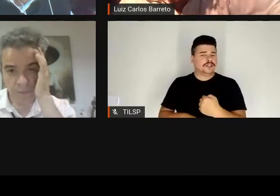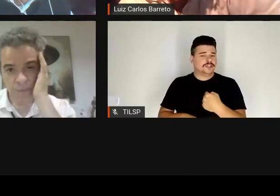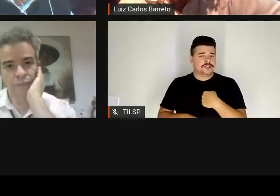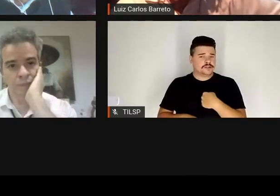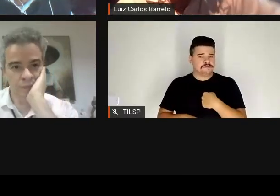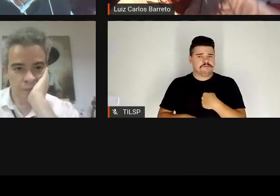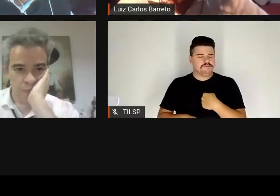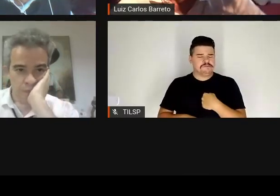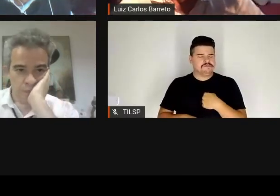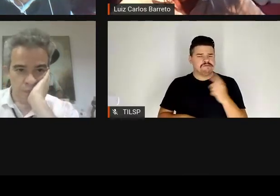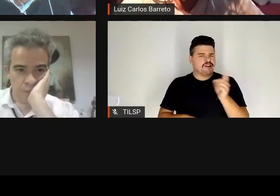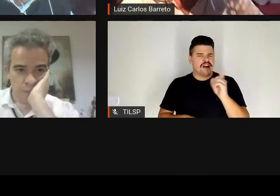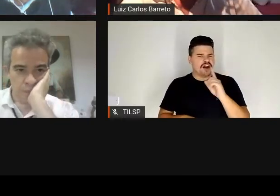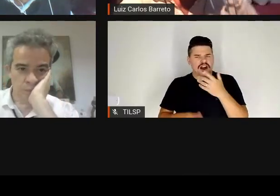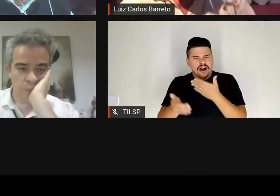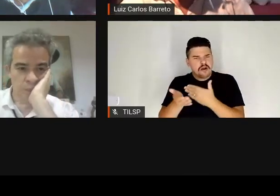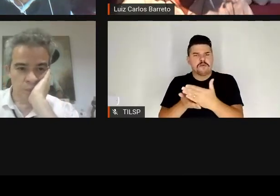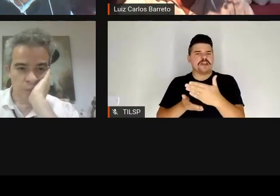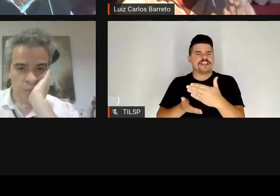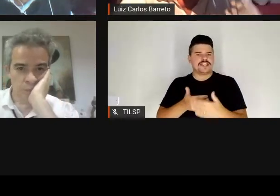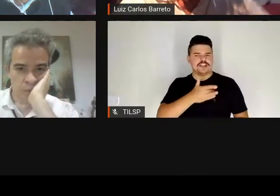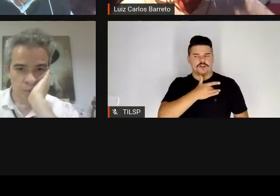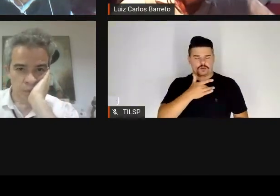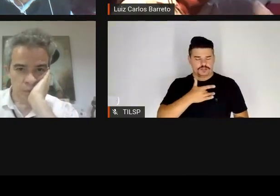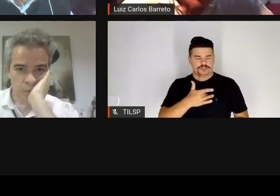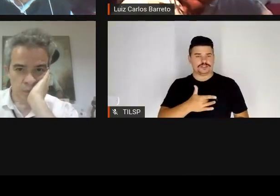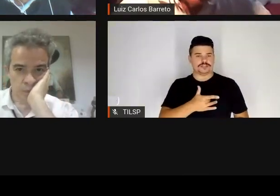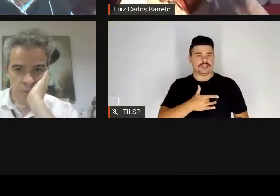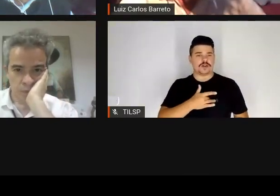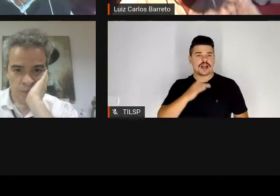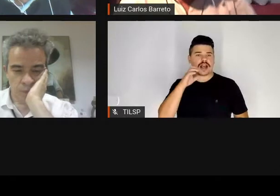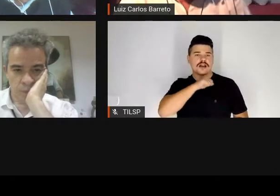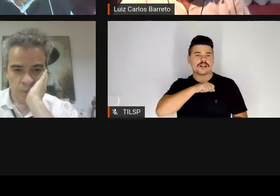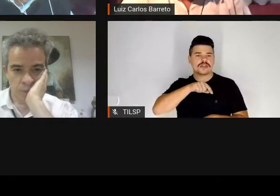não ingressei no Cruzeiro logo imediatamente.